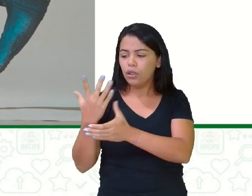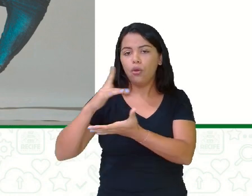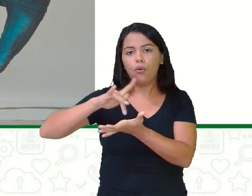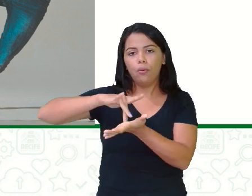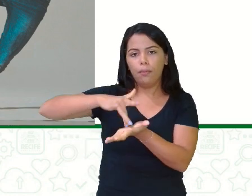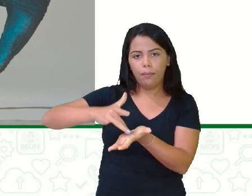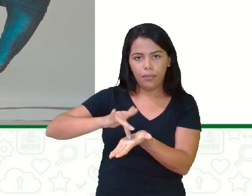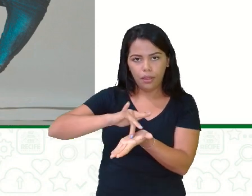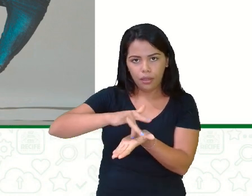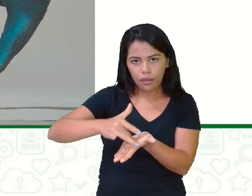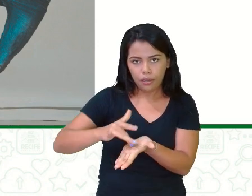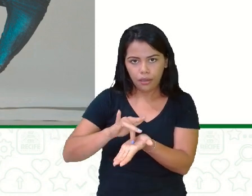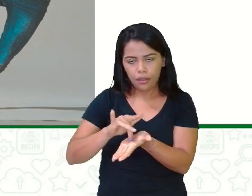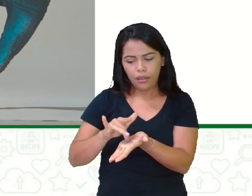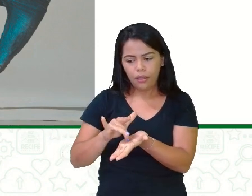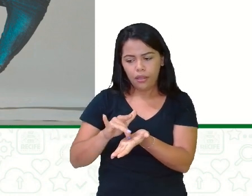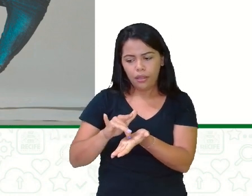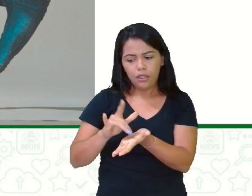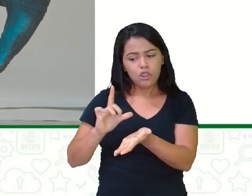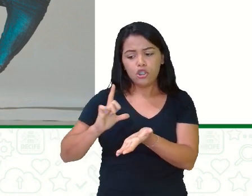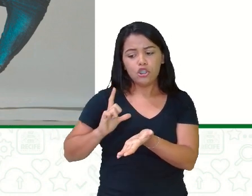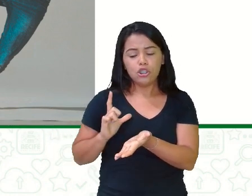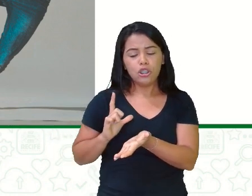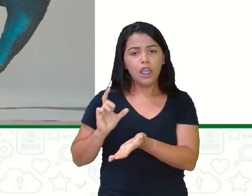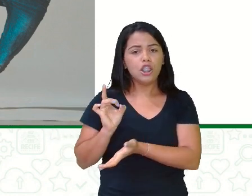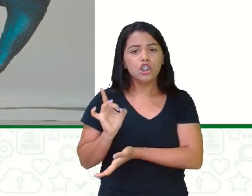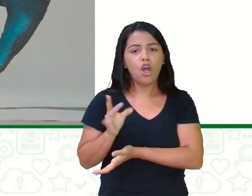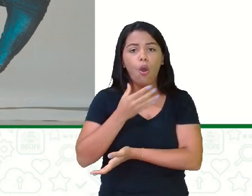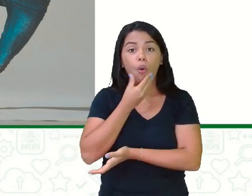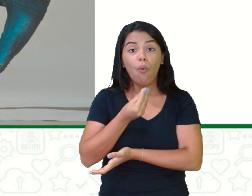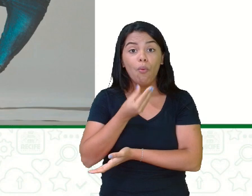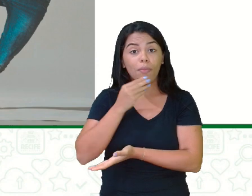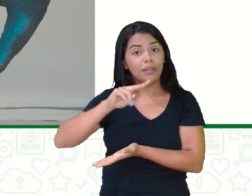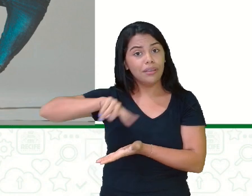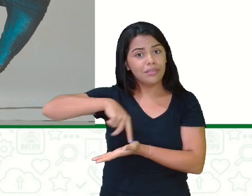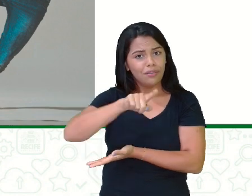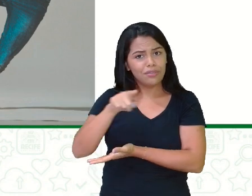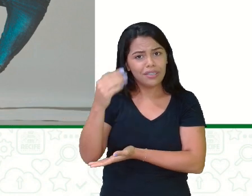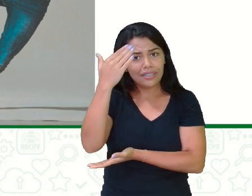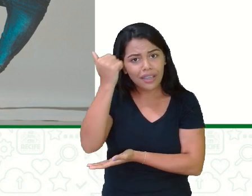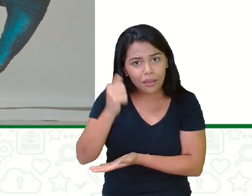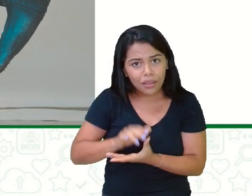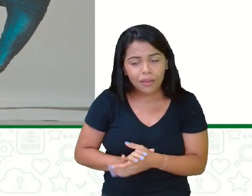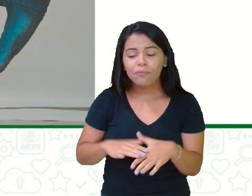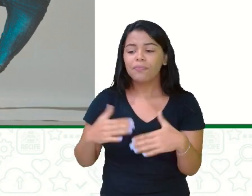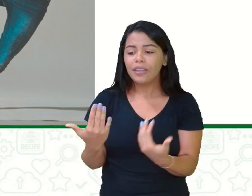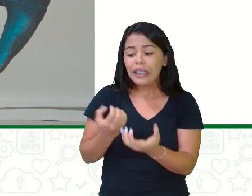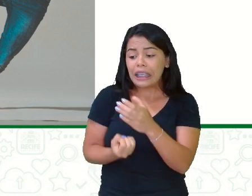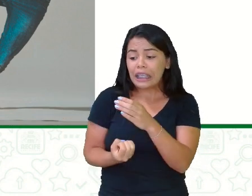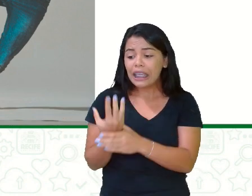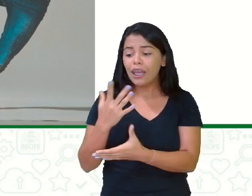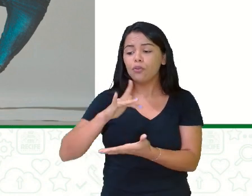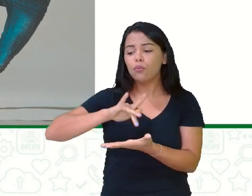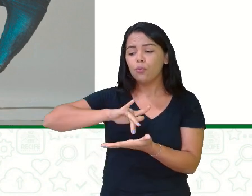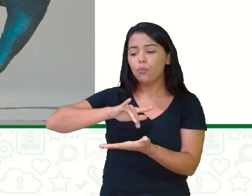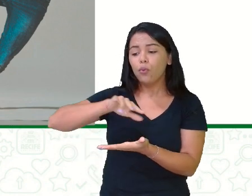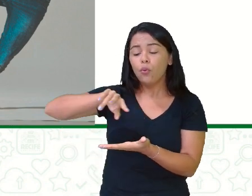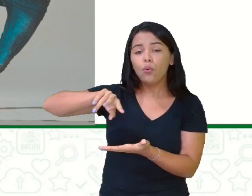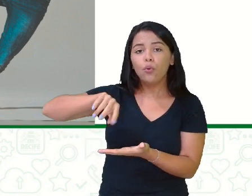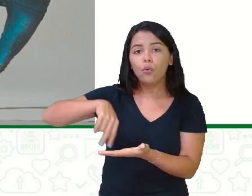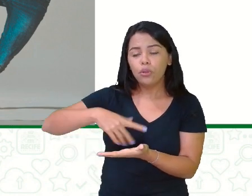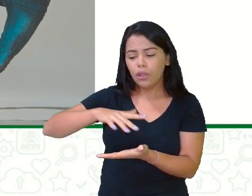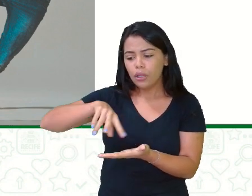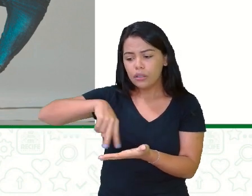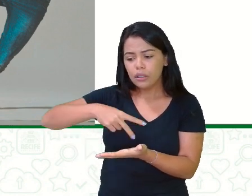balé, eram só homens que dançavam, sabia disso? Criado por homens e praticado apenas